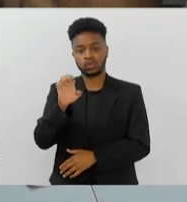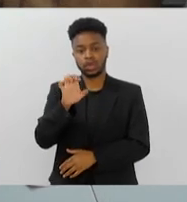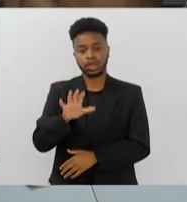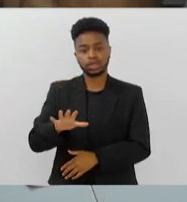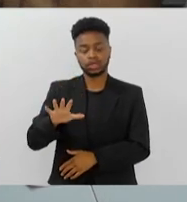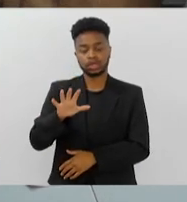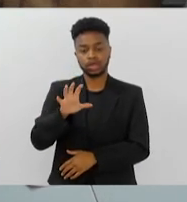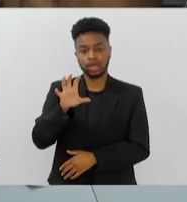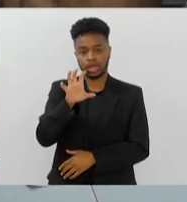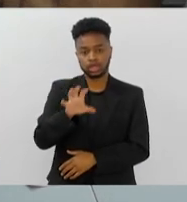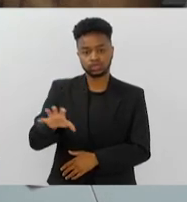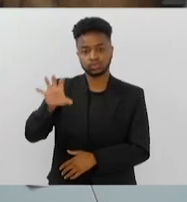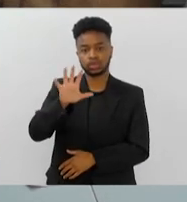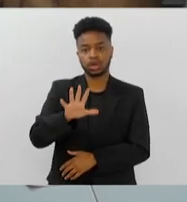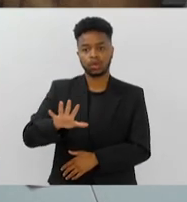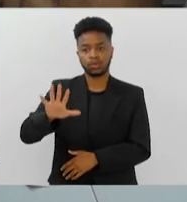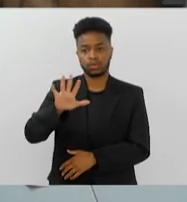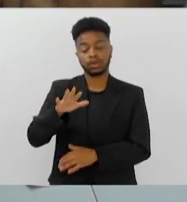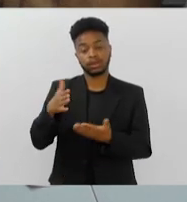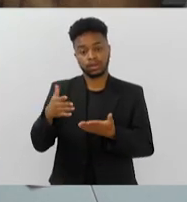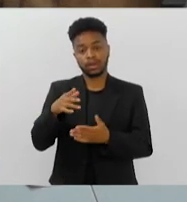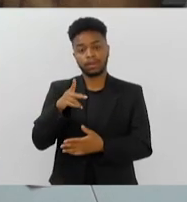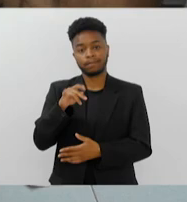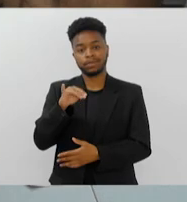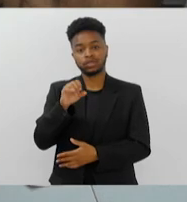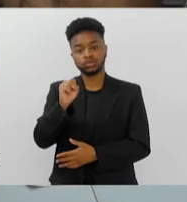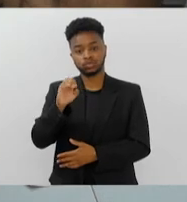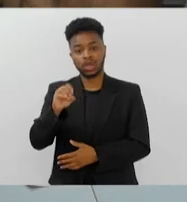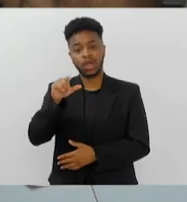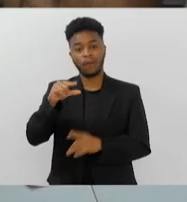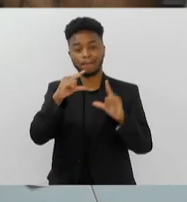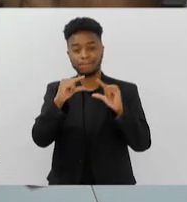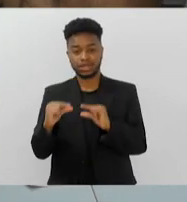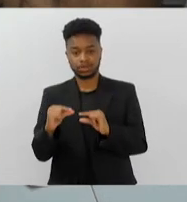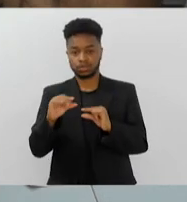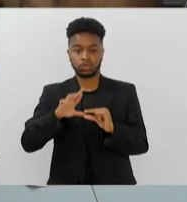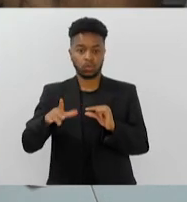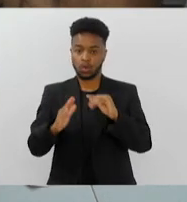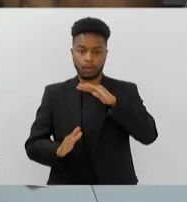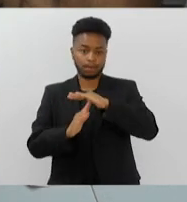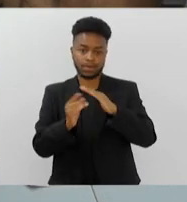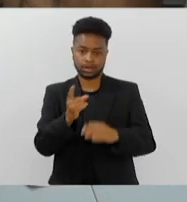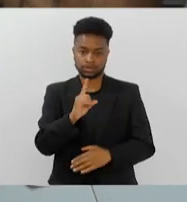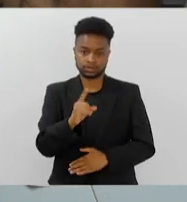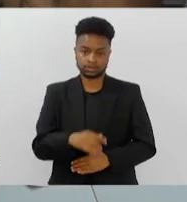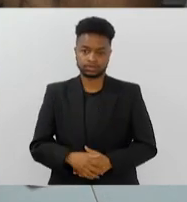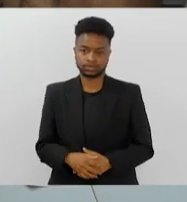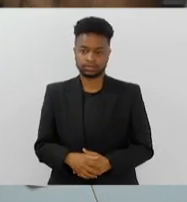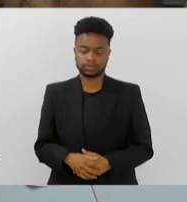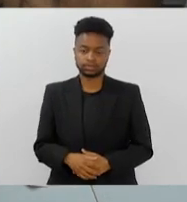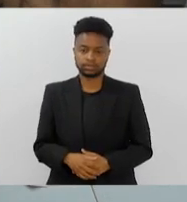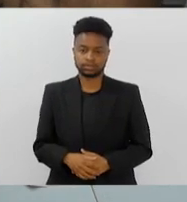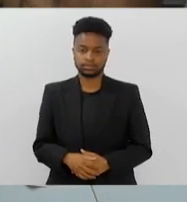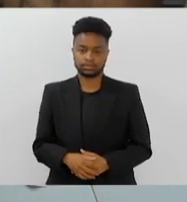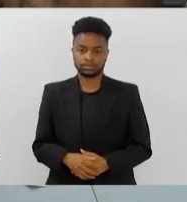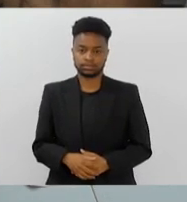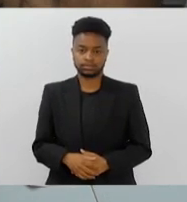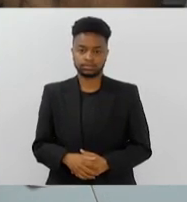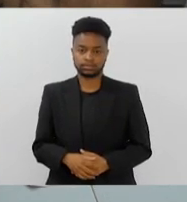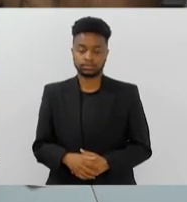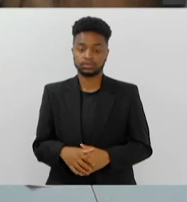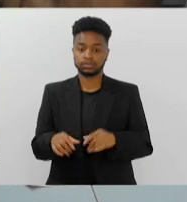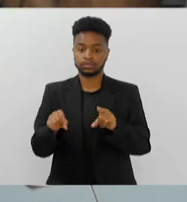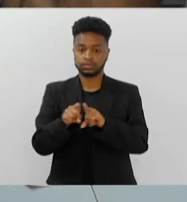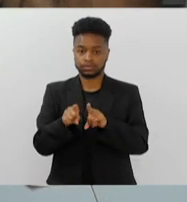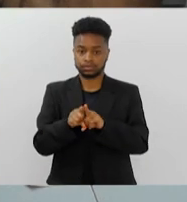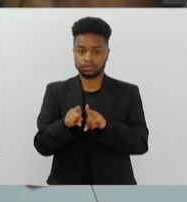E piso é mínimo, não é máximo. Acho que é inédito no mundo. E, além do